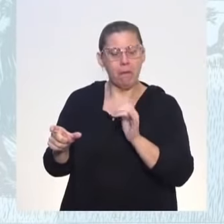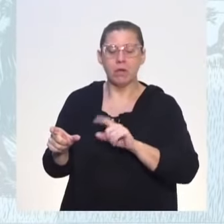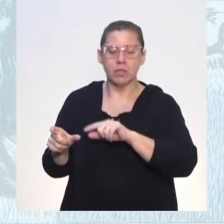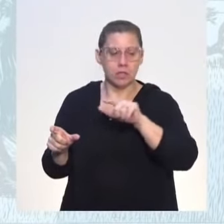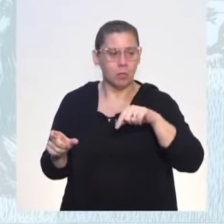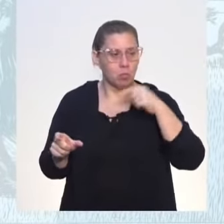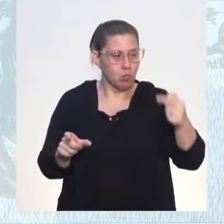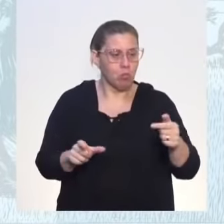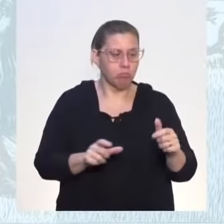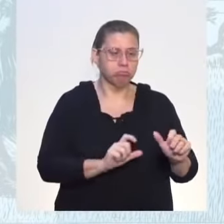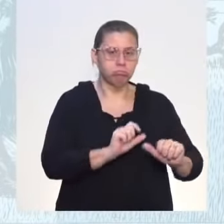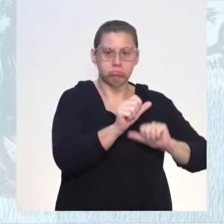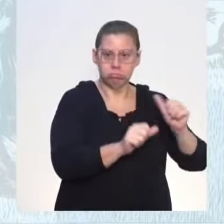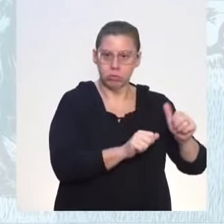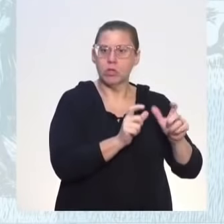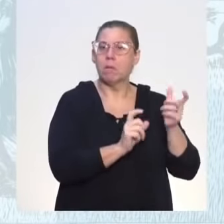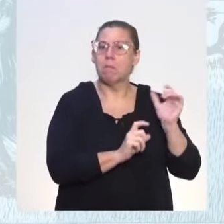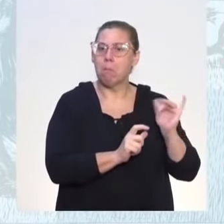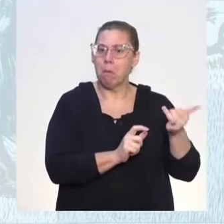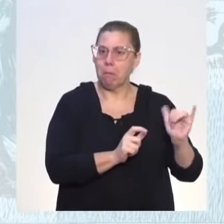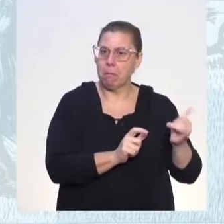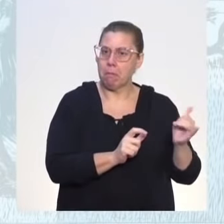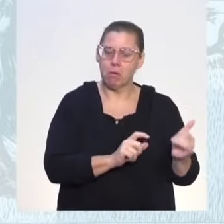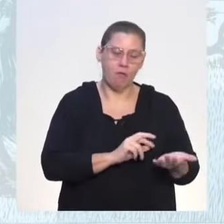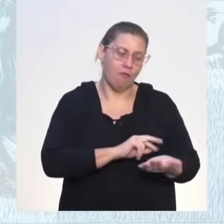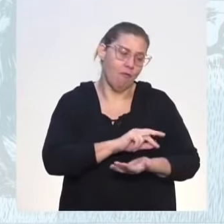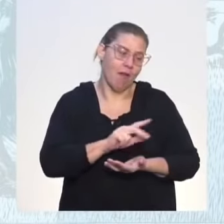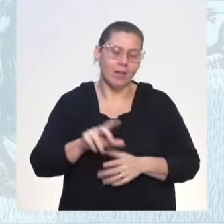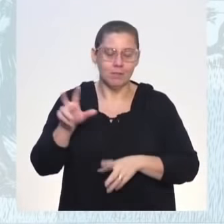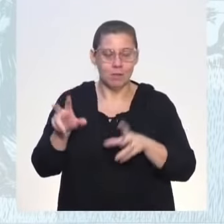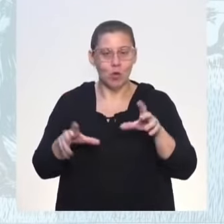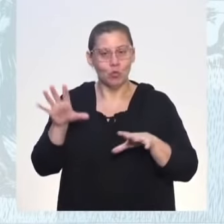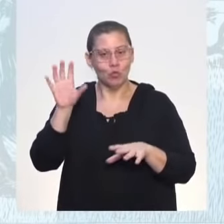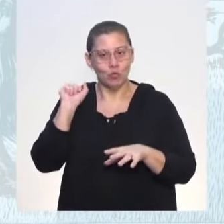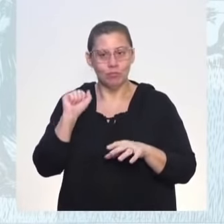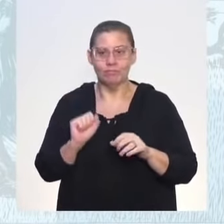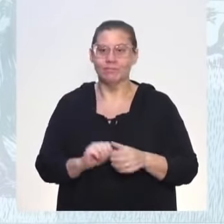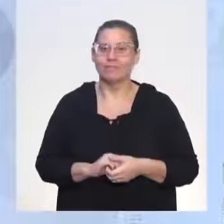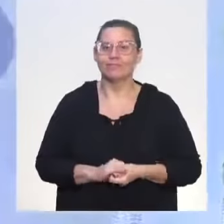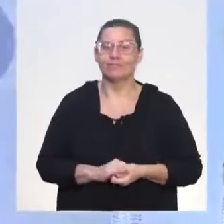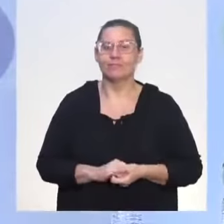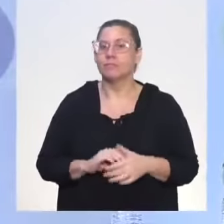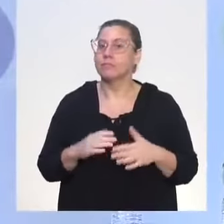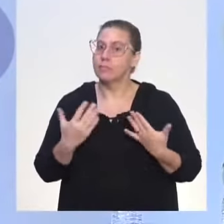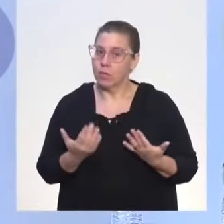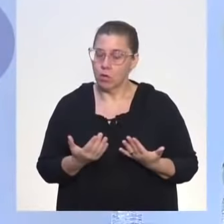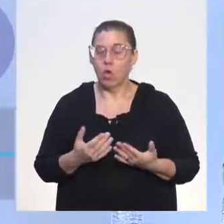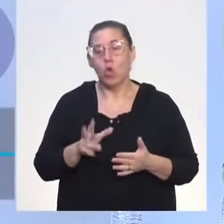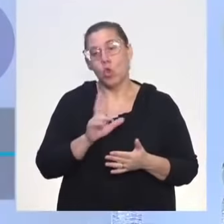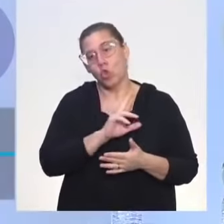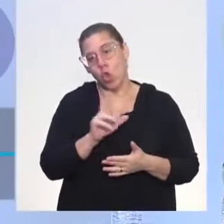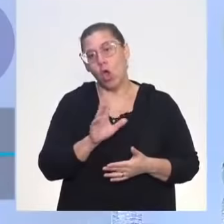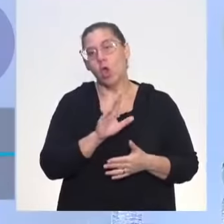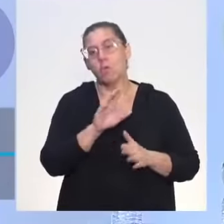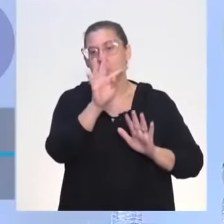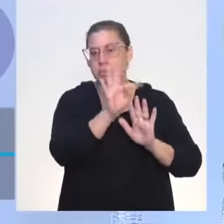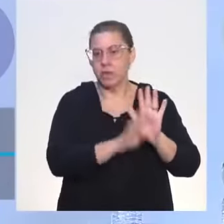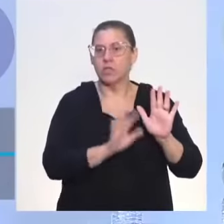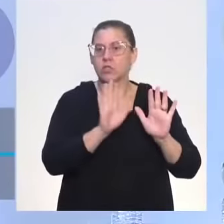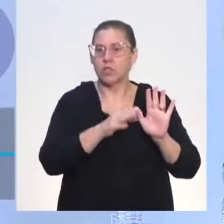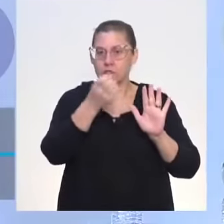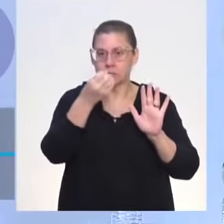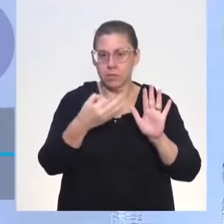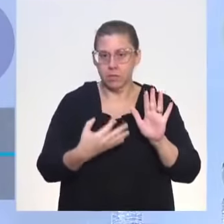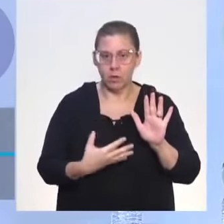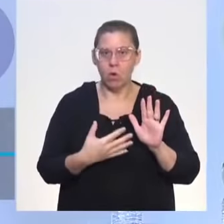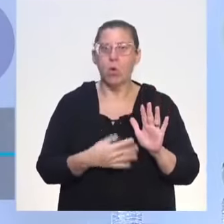espaços distintos, além de terem variados ouvintes. Isso. Então, como o próprio texto disse, nós já falamos para